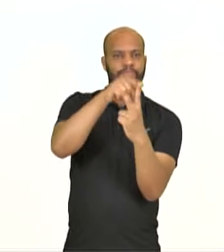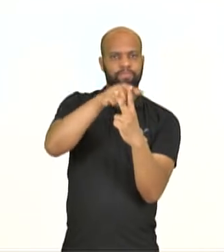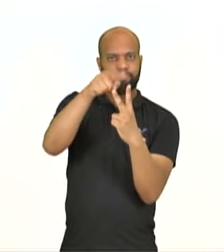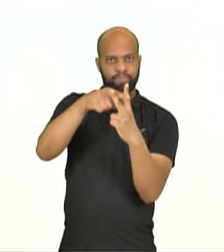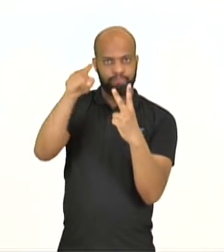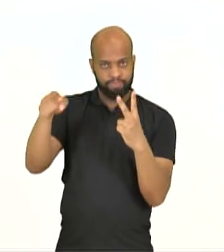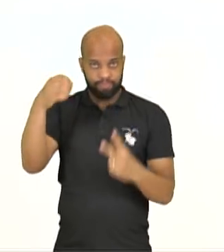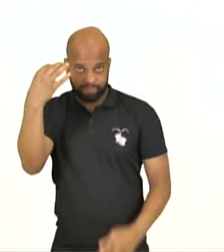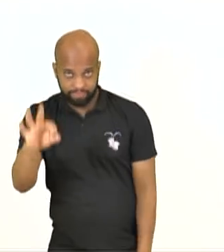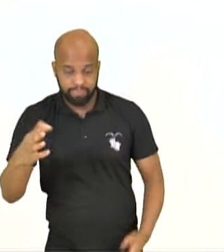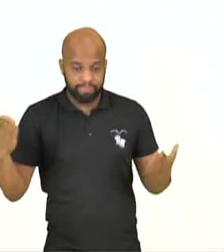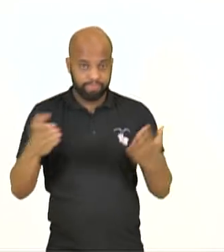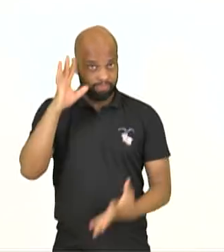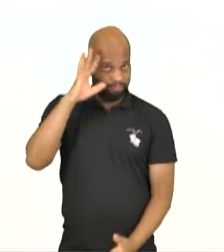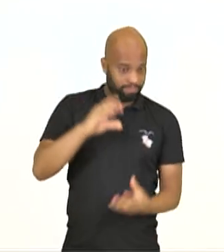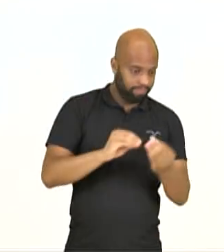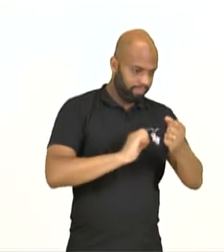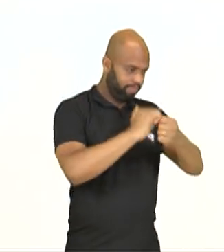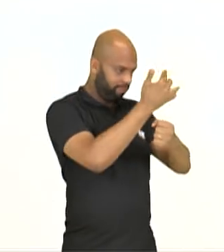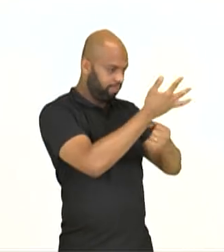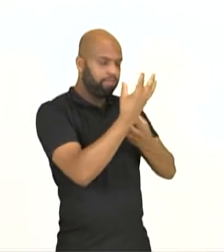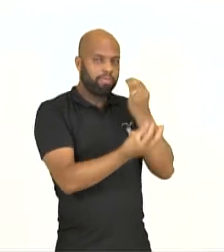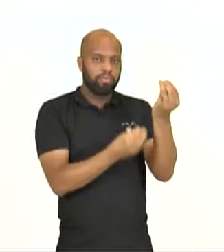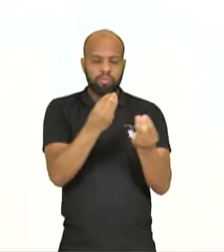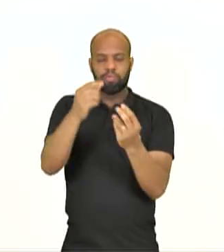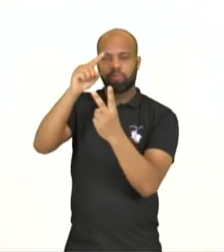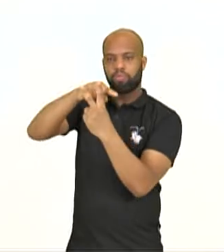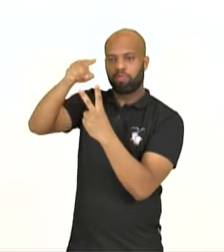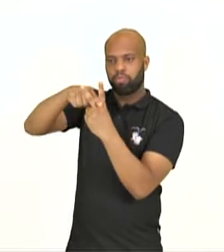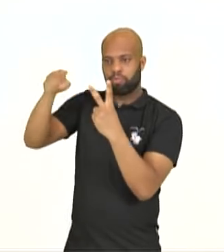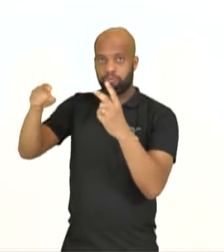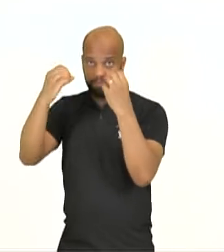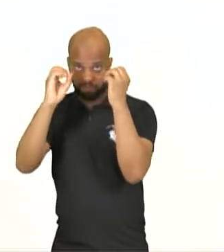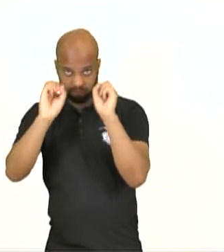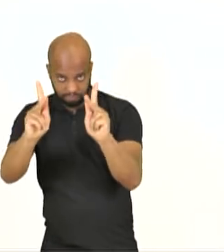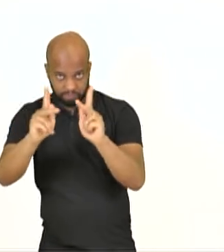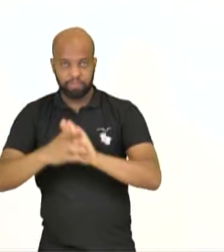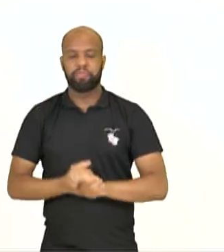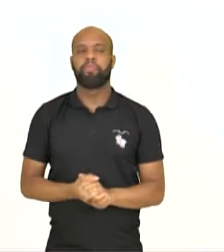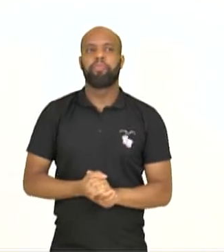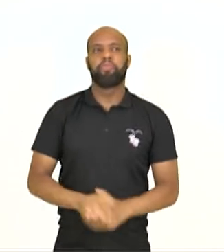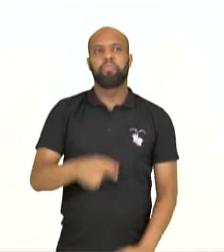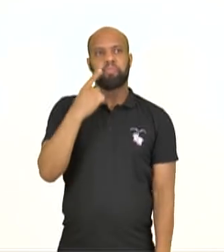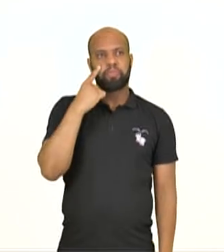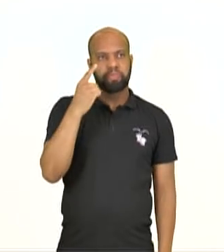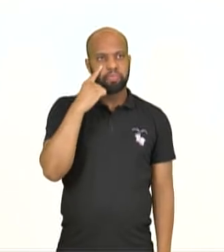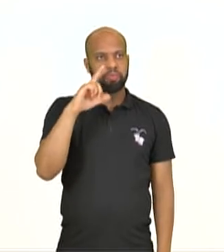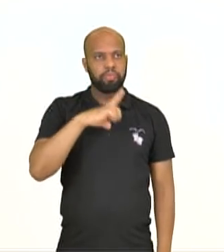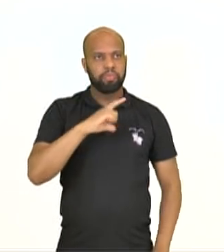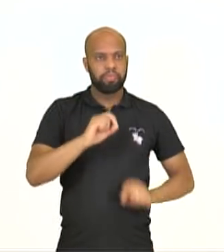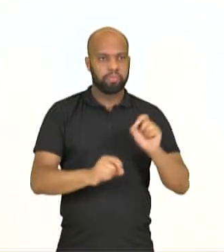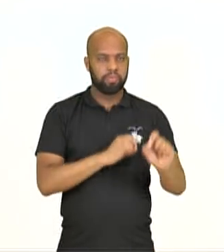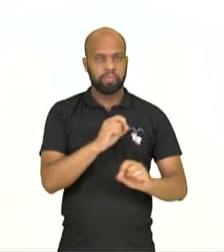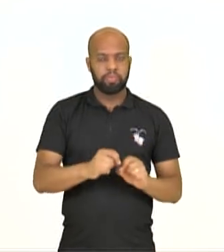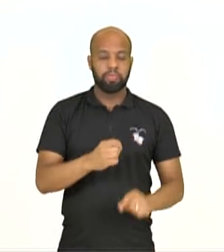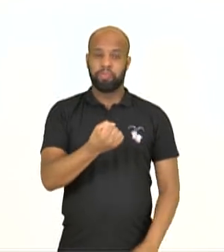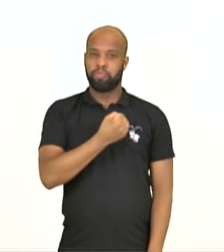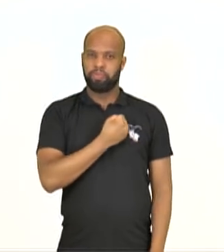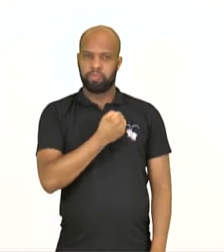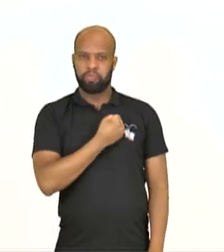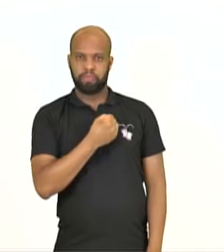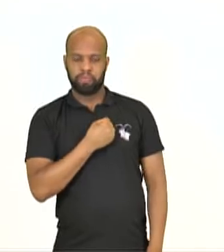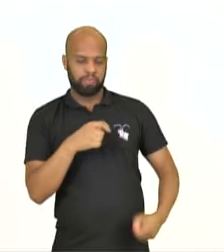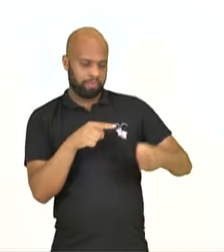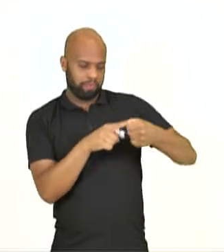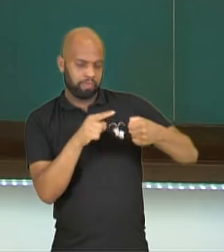radiciação. Então, vamos entender a potência para saber como calcular uma raiz, tá bom? Então, ó, eu tenho aqui a base, que é 2, que é o